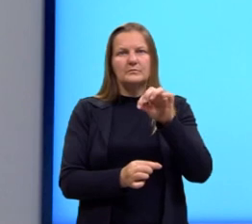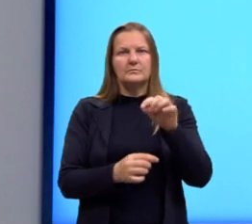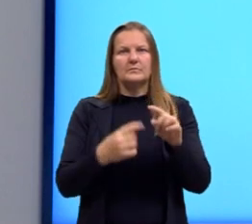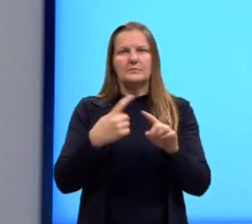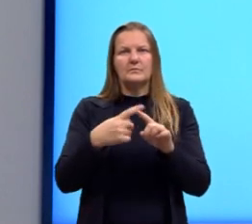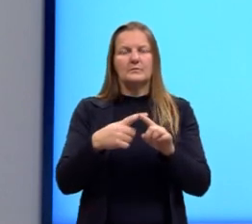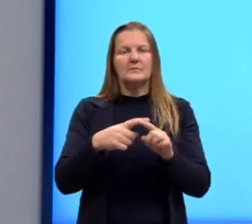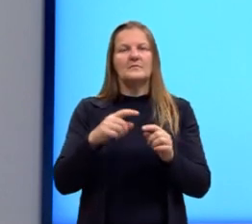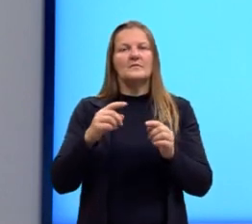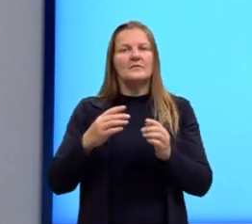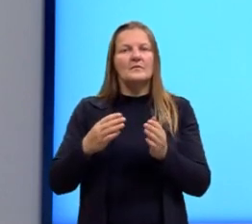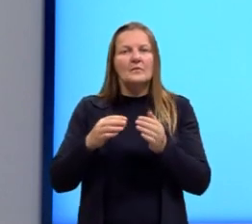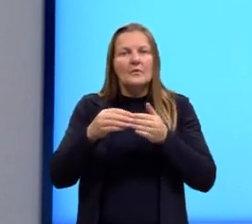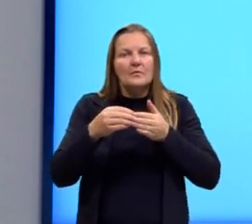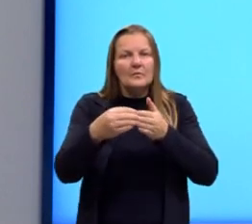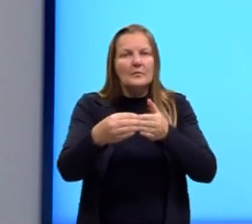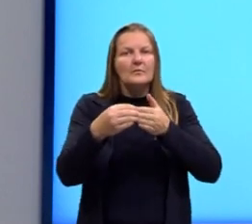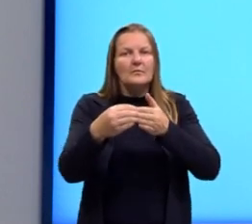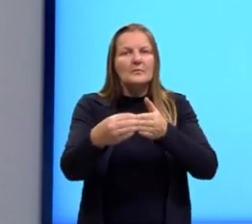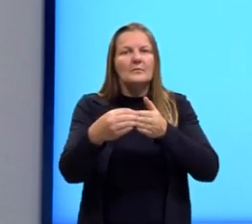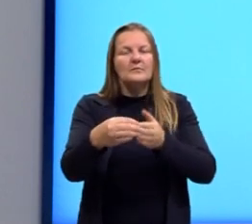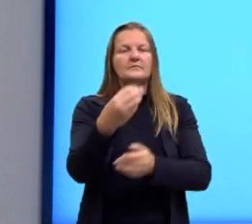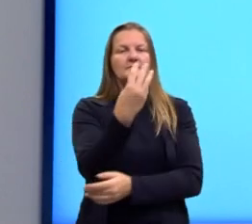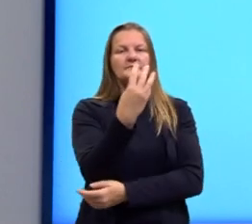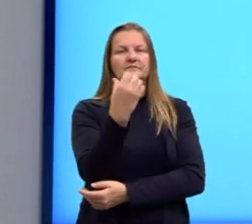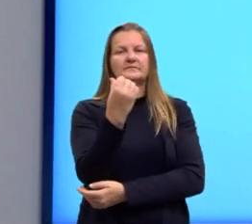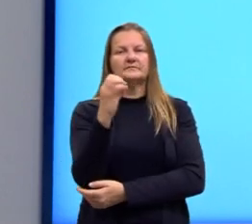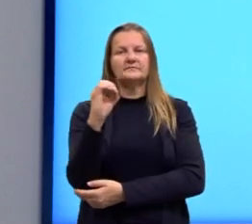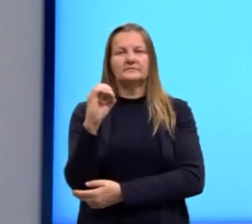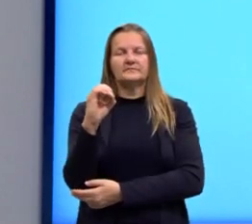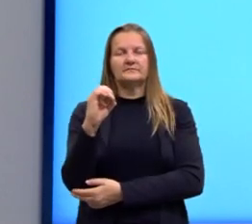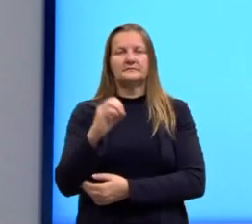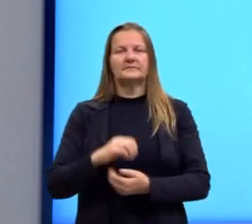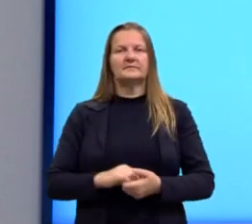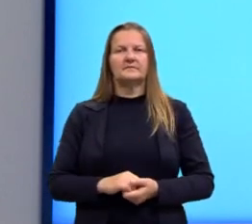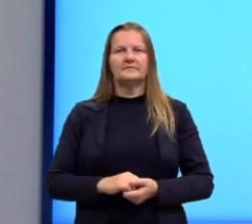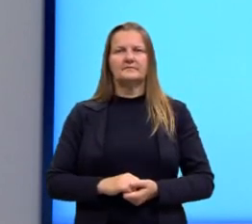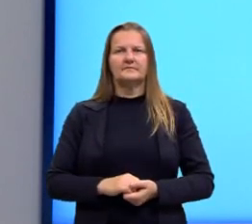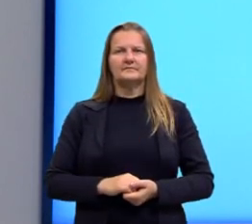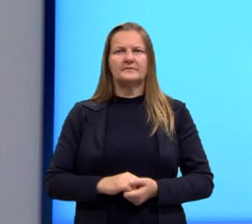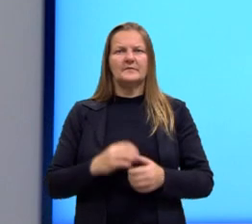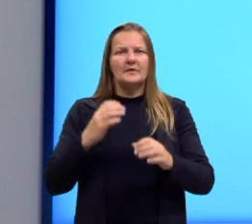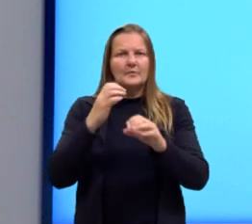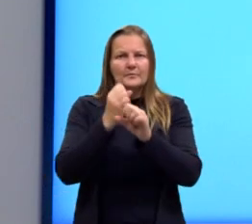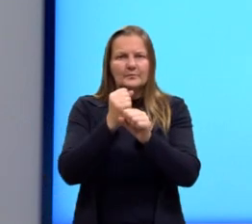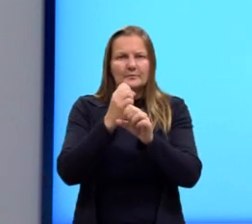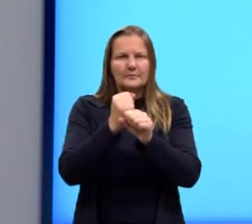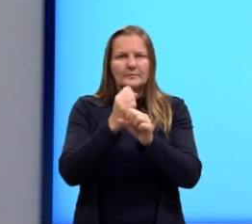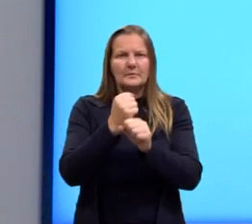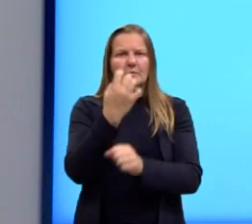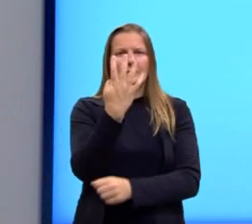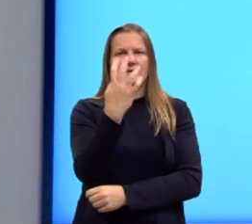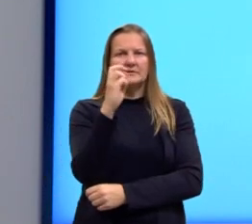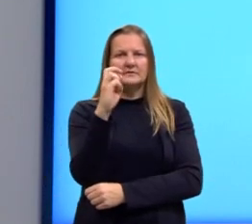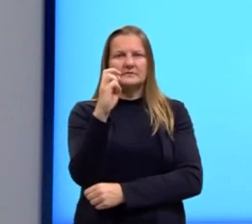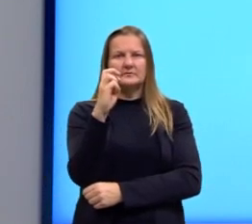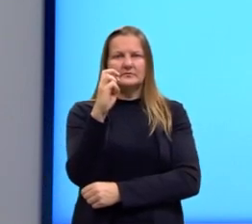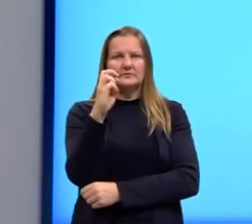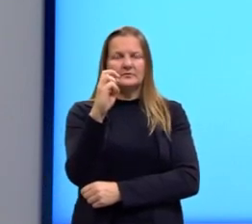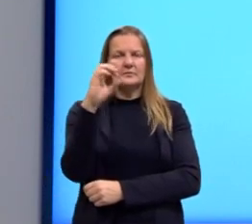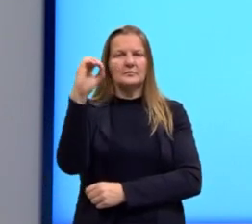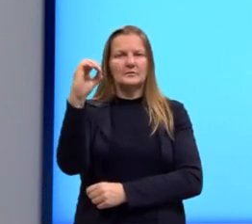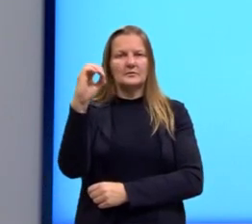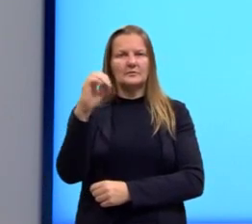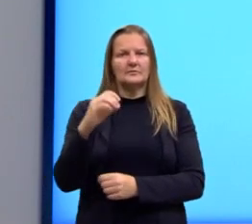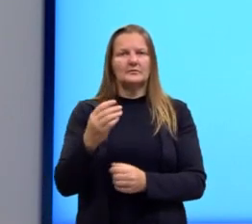e vamos ir em Direção né os 360 graus agora então adicionando 45 graus na